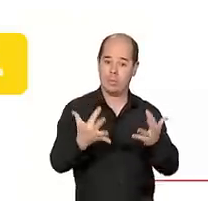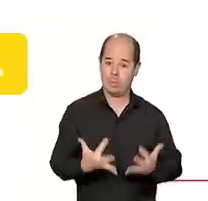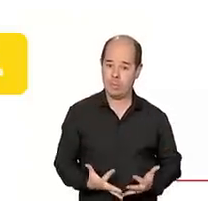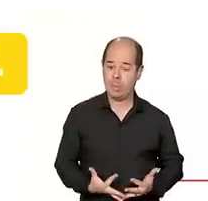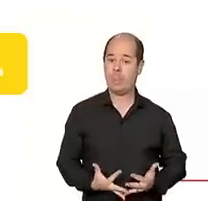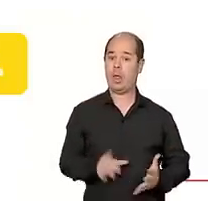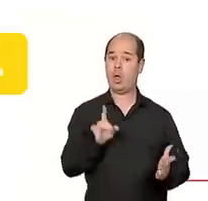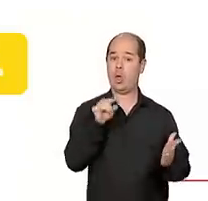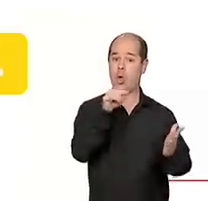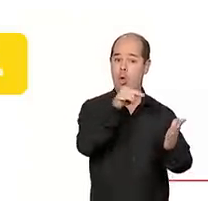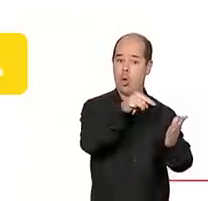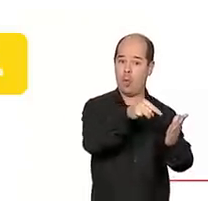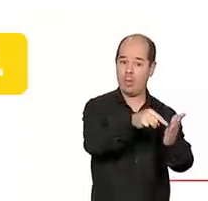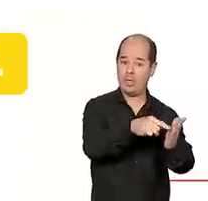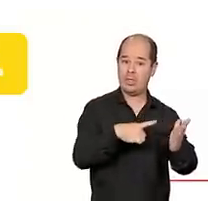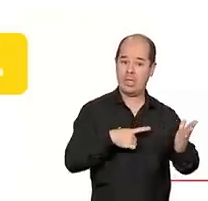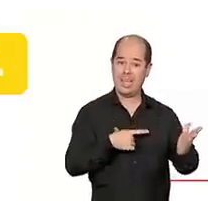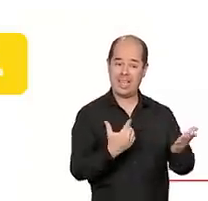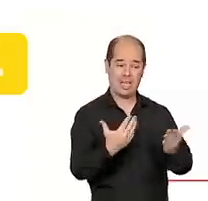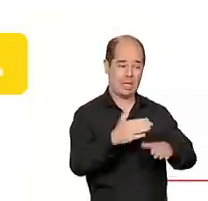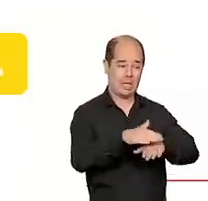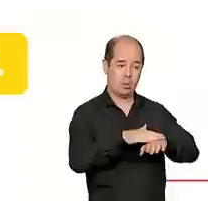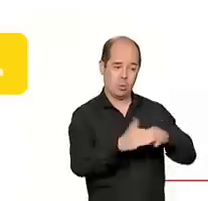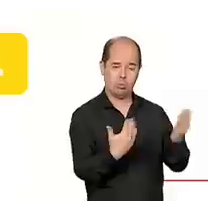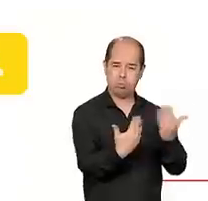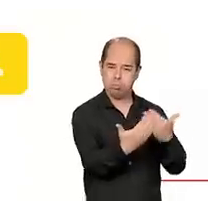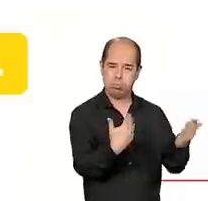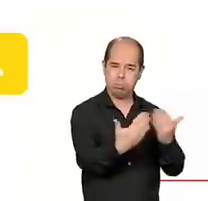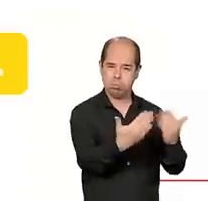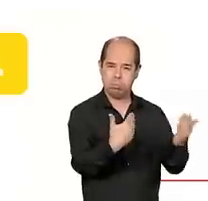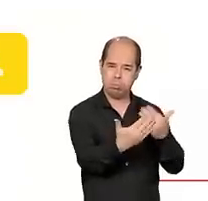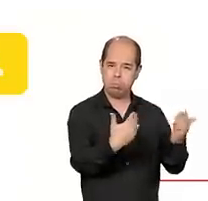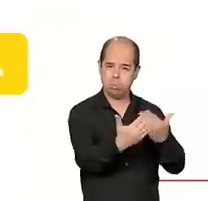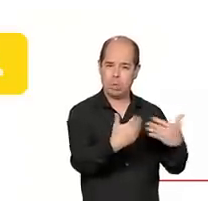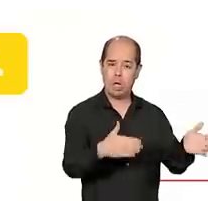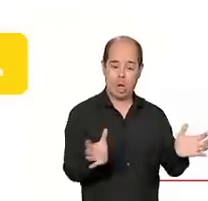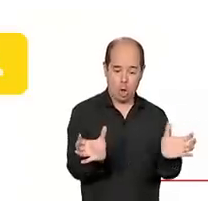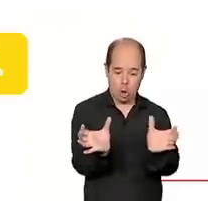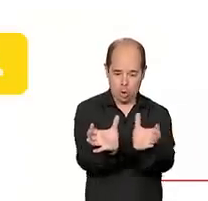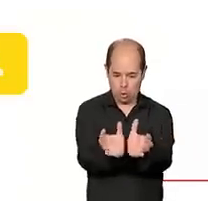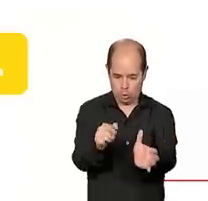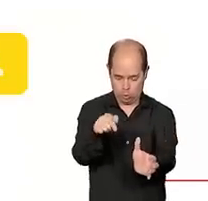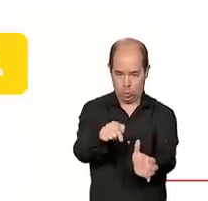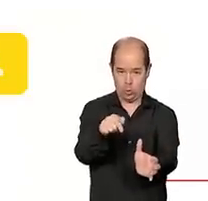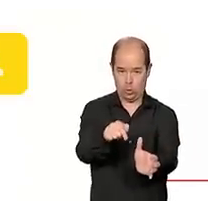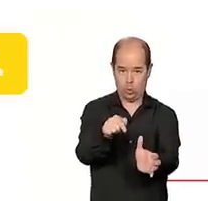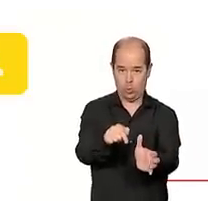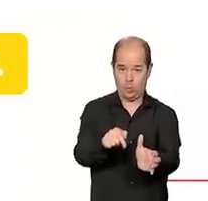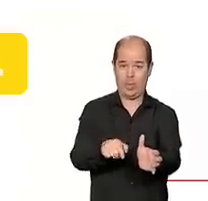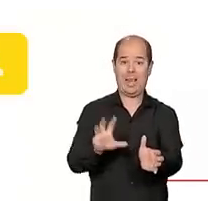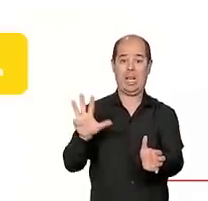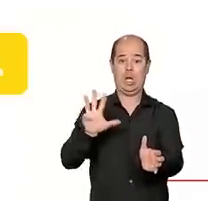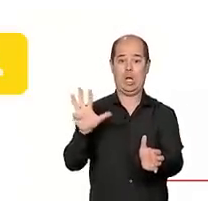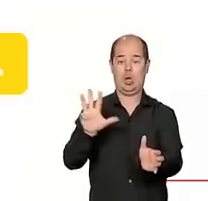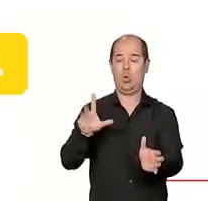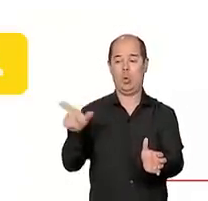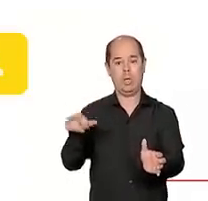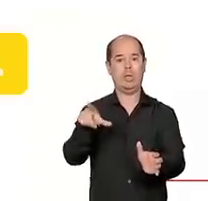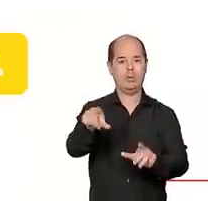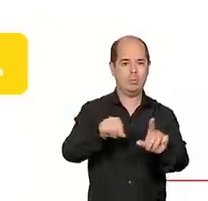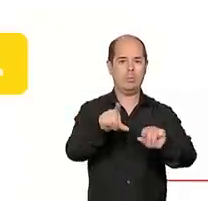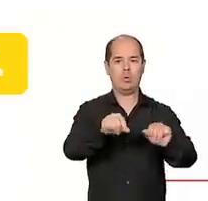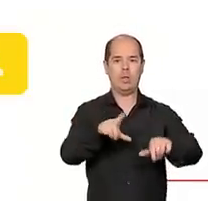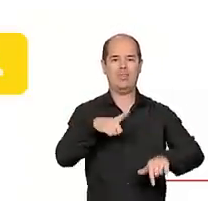fazem parte da discussão que coordenamos de um grupo executivo que o presidente Lula instituiu